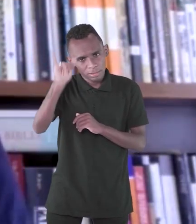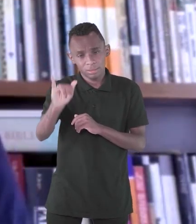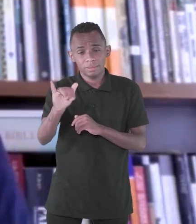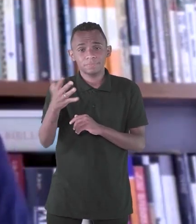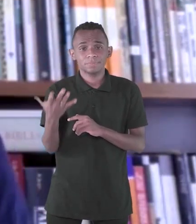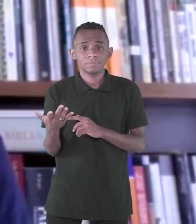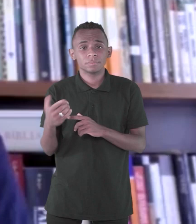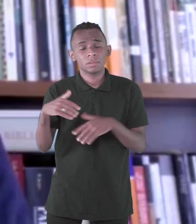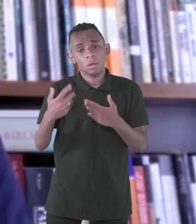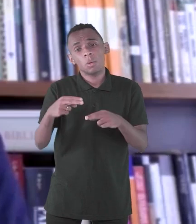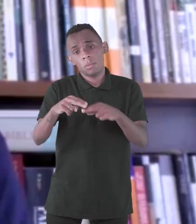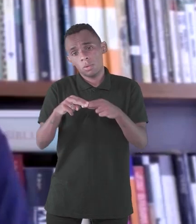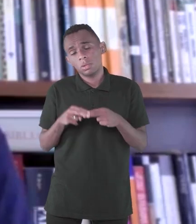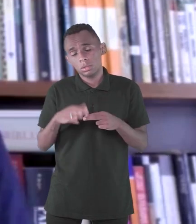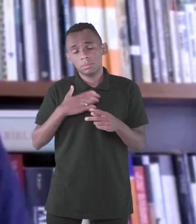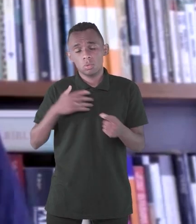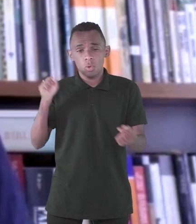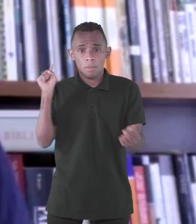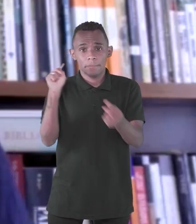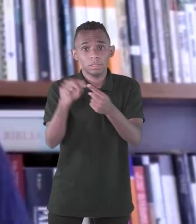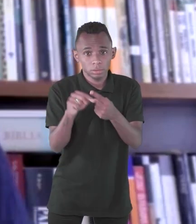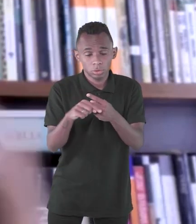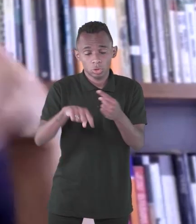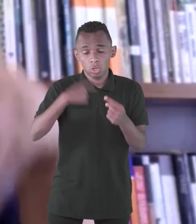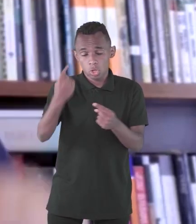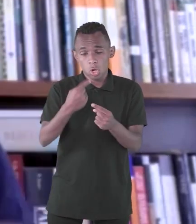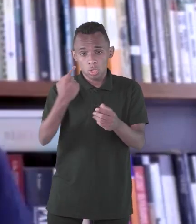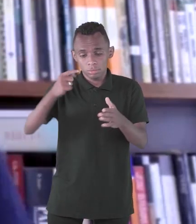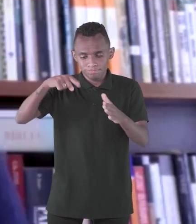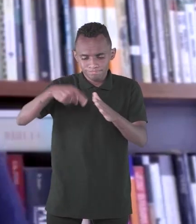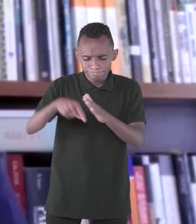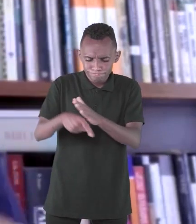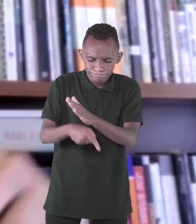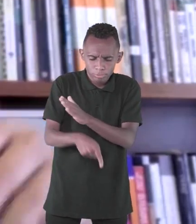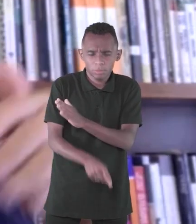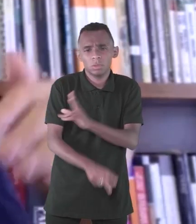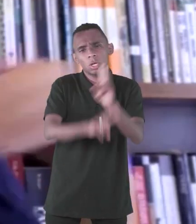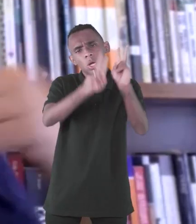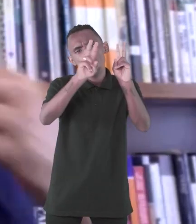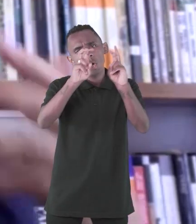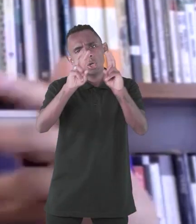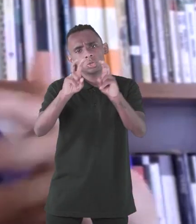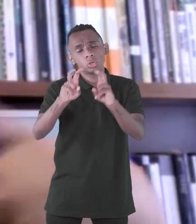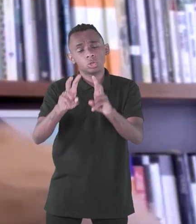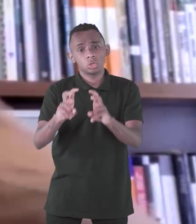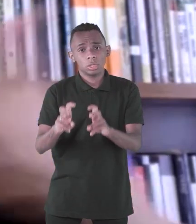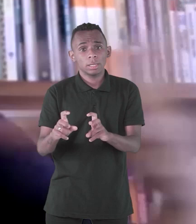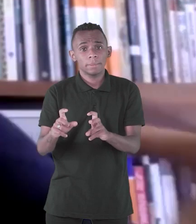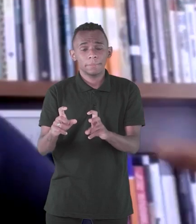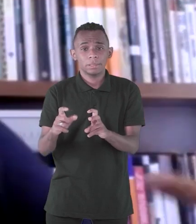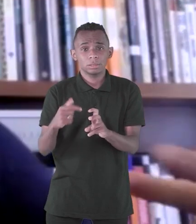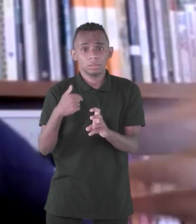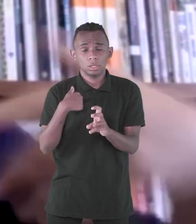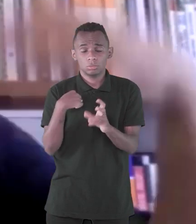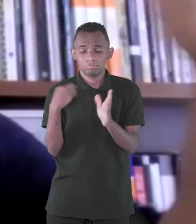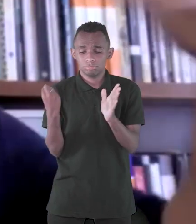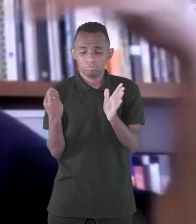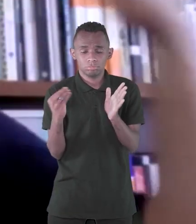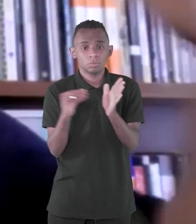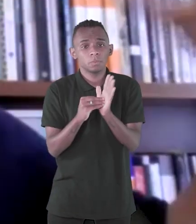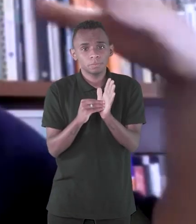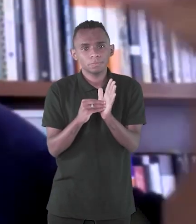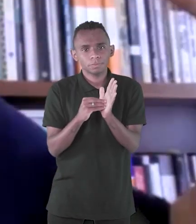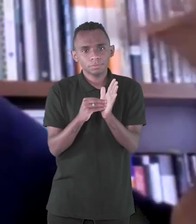Voador é exatamente essa, que a gente possa se aprofundar nos temas que eu coloco ali enquanto